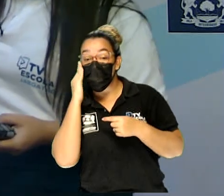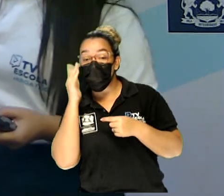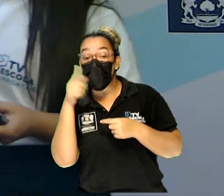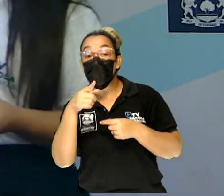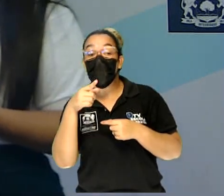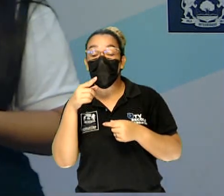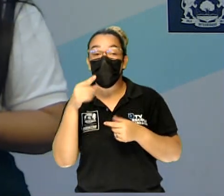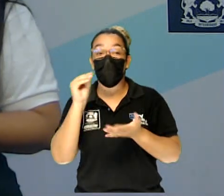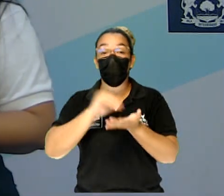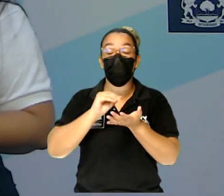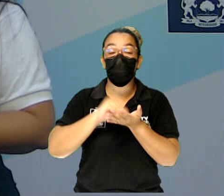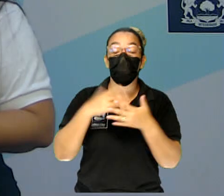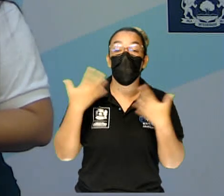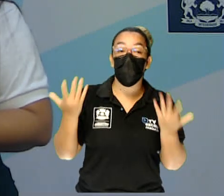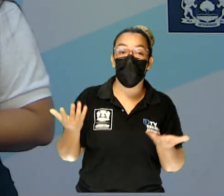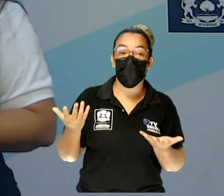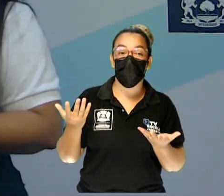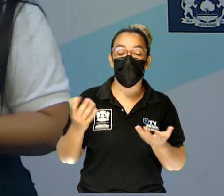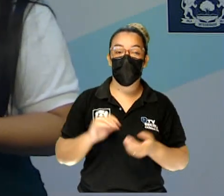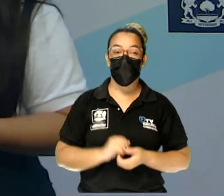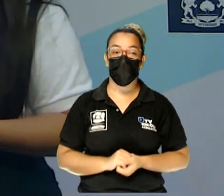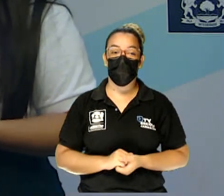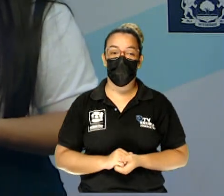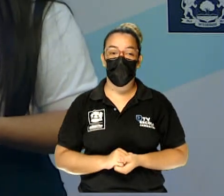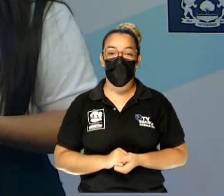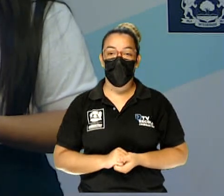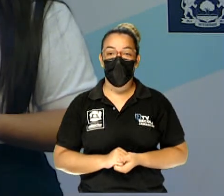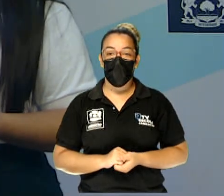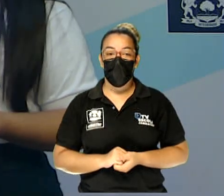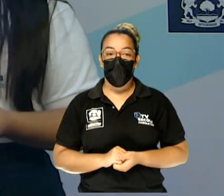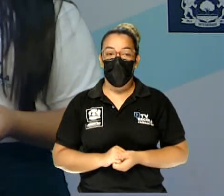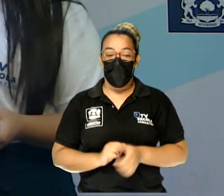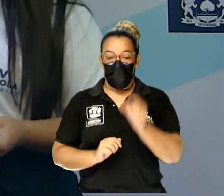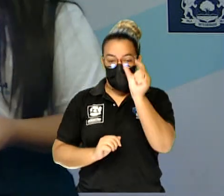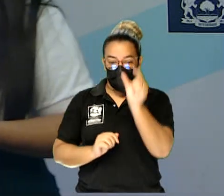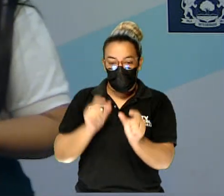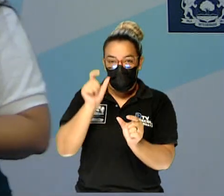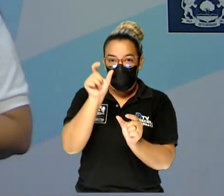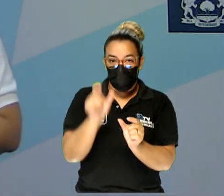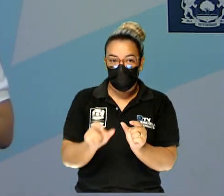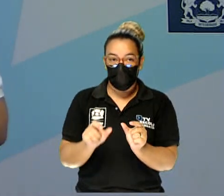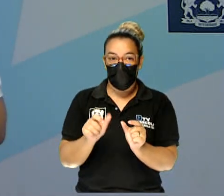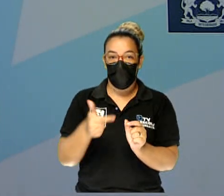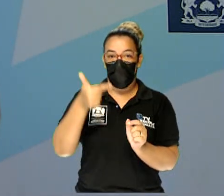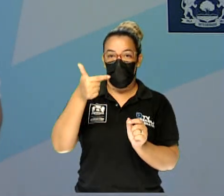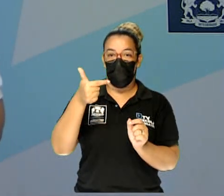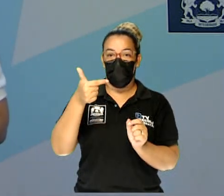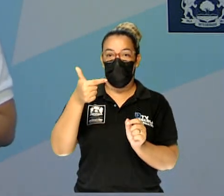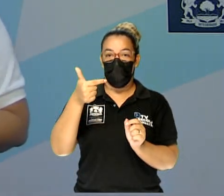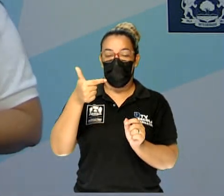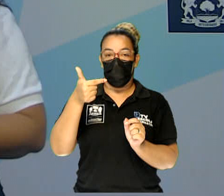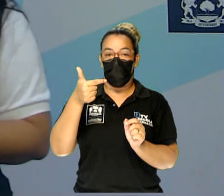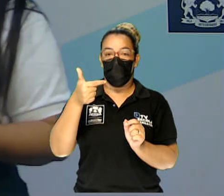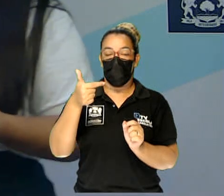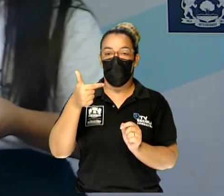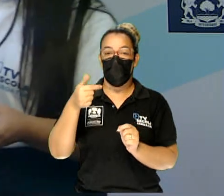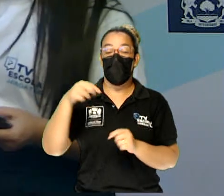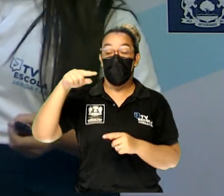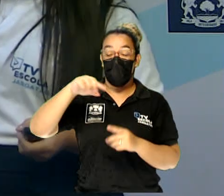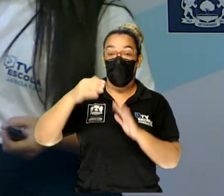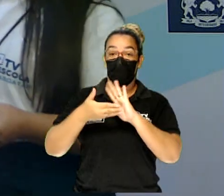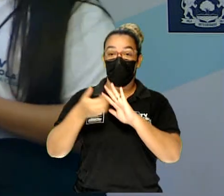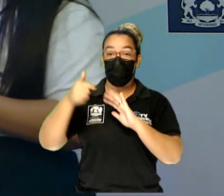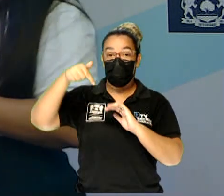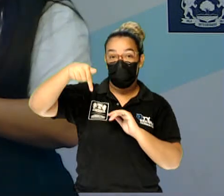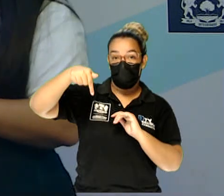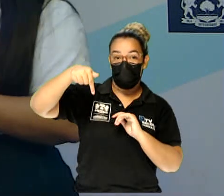Bora ver? Tirei aqui, ó, as 2 unidades e as 7 dezenas. Quando eu retirei